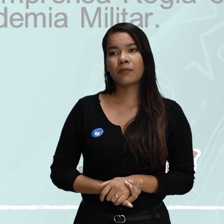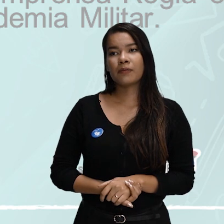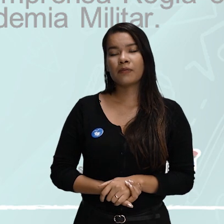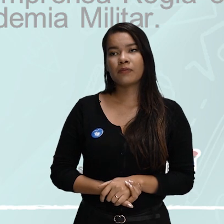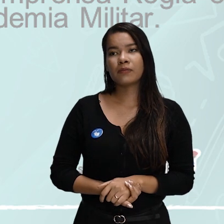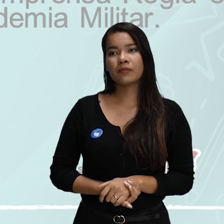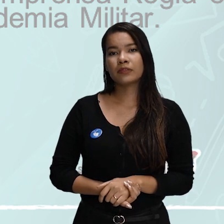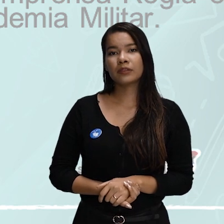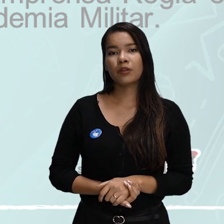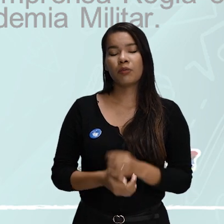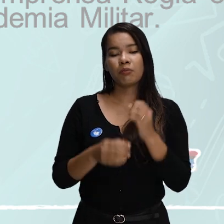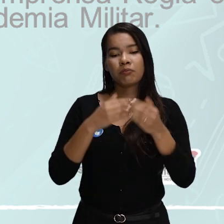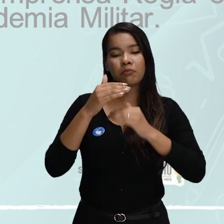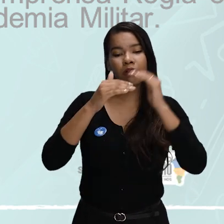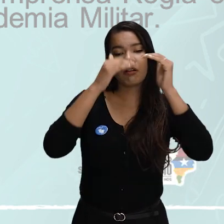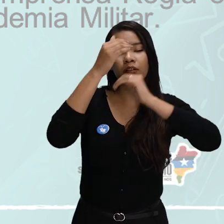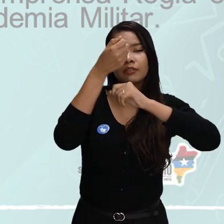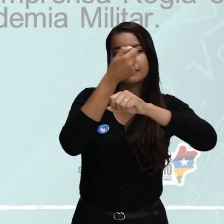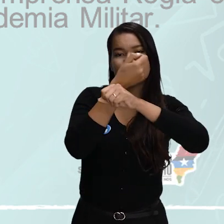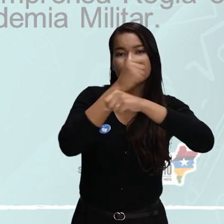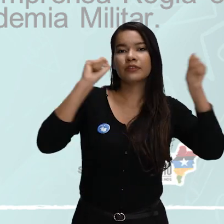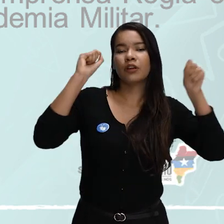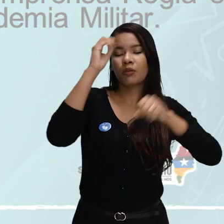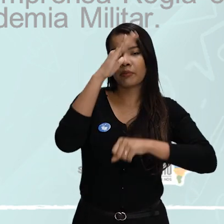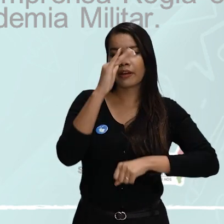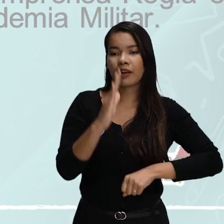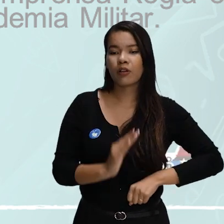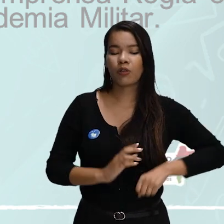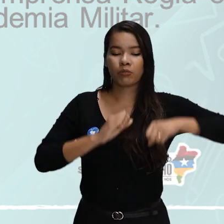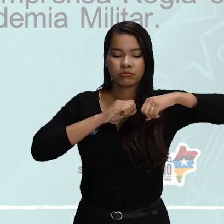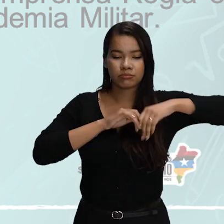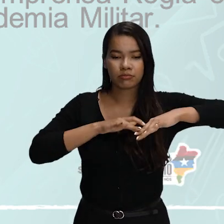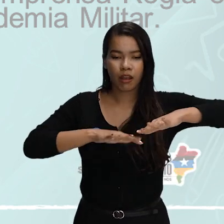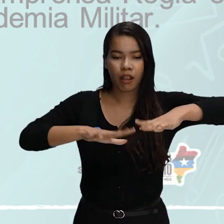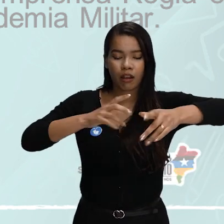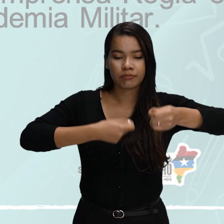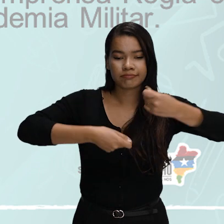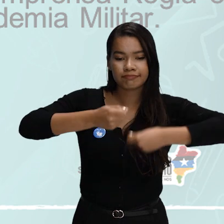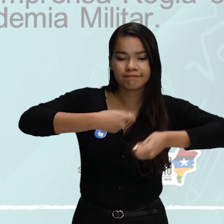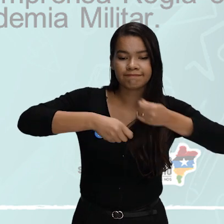esse processo de independência, o Brasil passa a expandir no comércio,